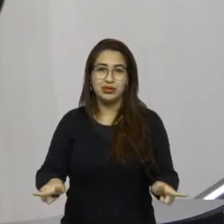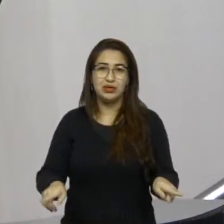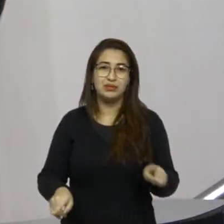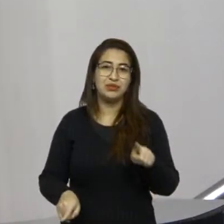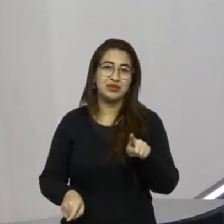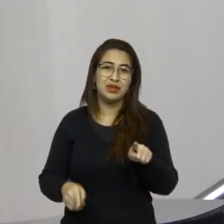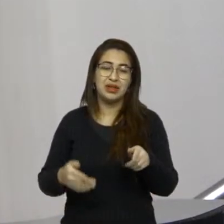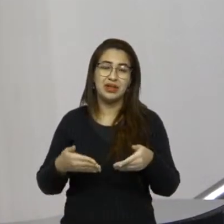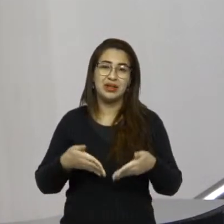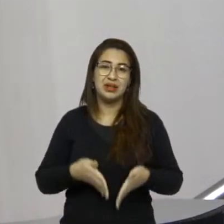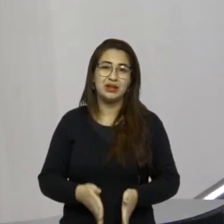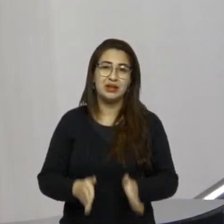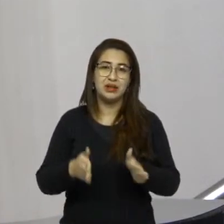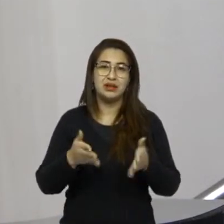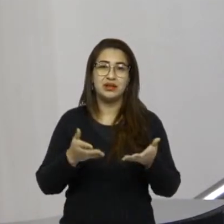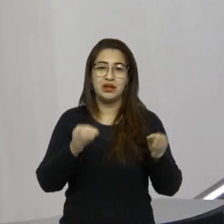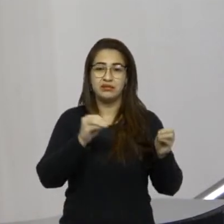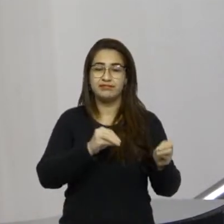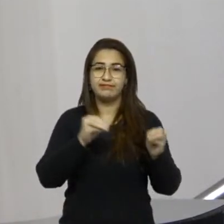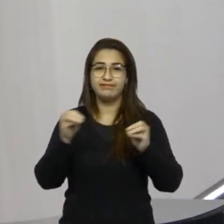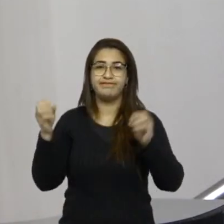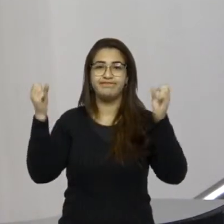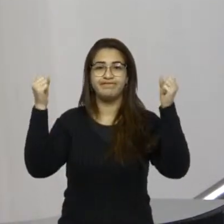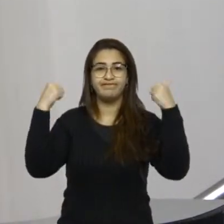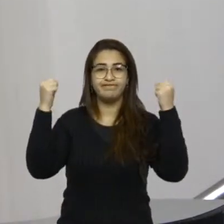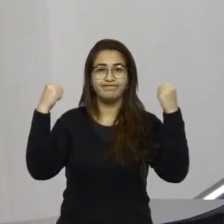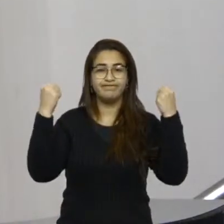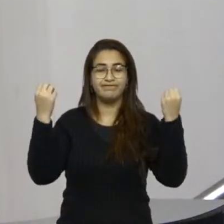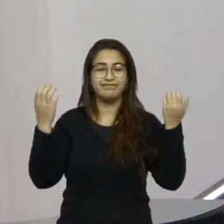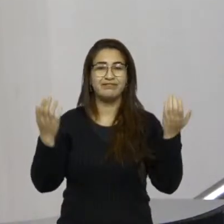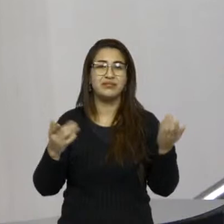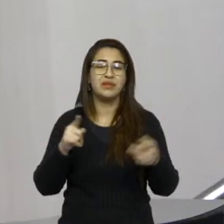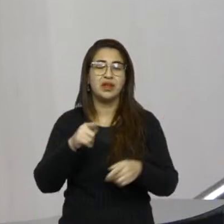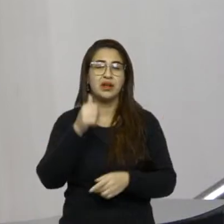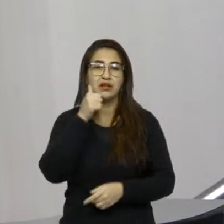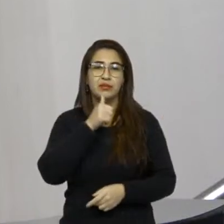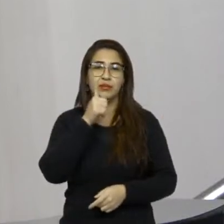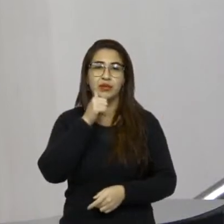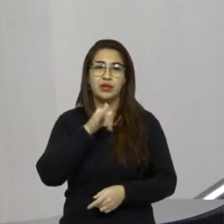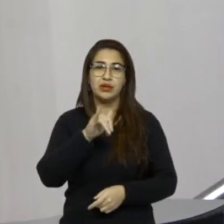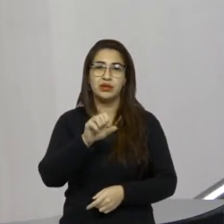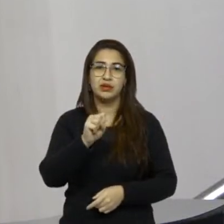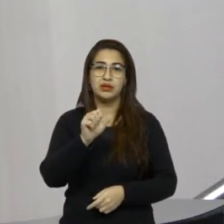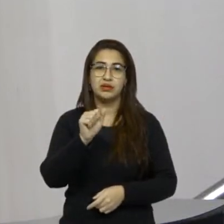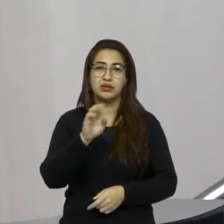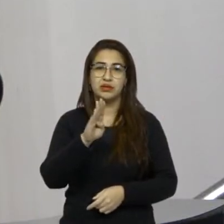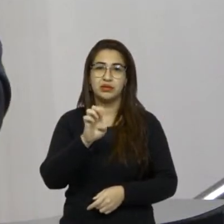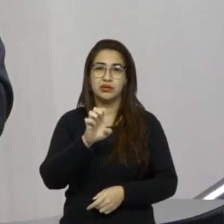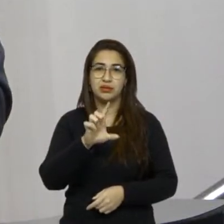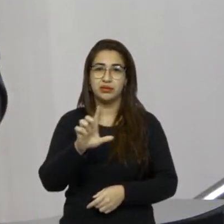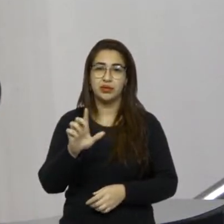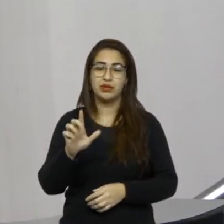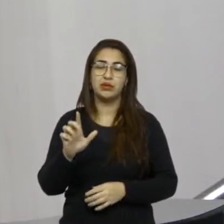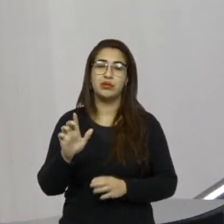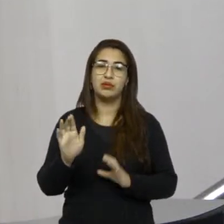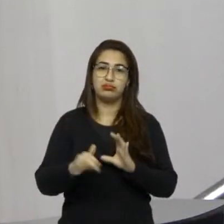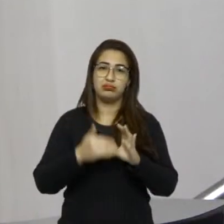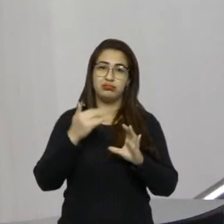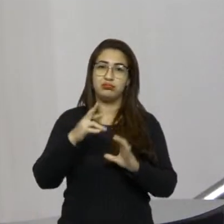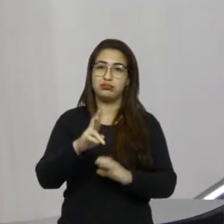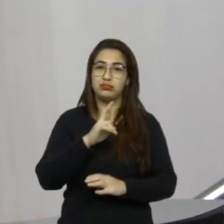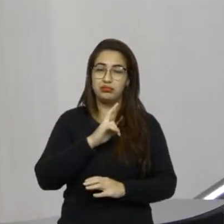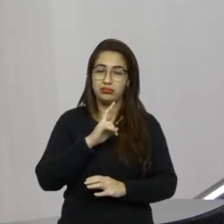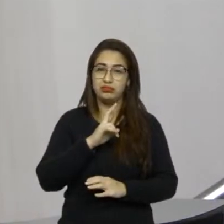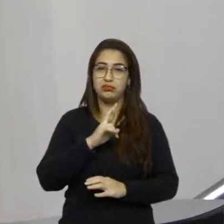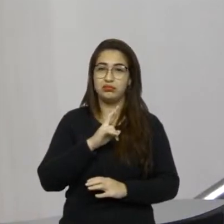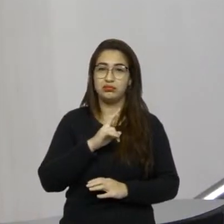para Chapecó, tendo áudio, inclusive, da diretora do hospital, a senhora Isabel, quando, em resposta a uma mensagem que enviei a ela sobre essas crianças,